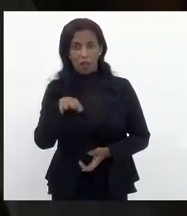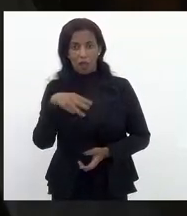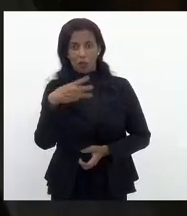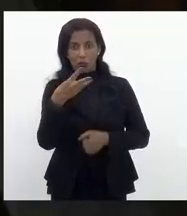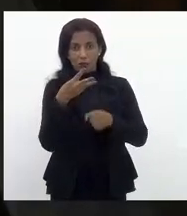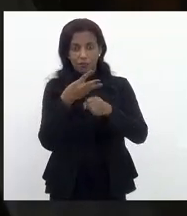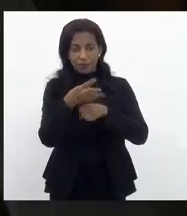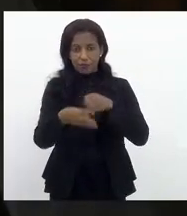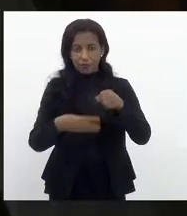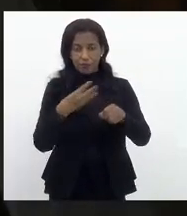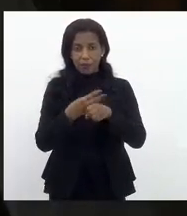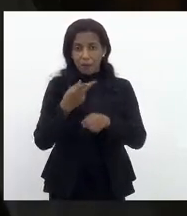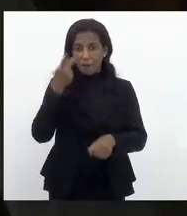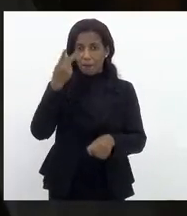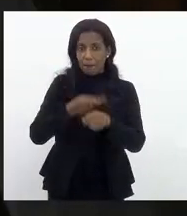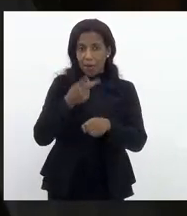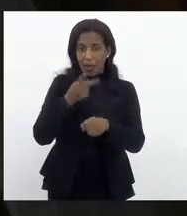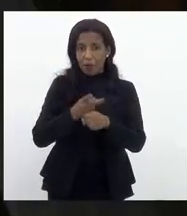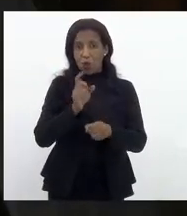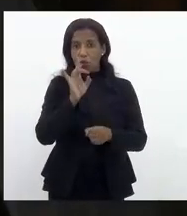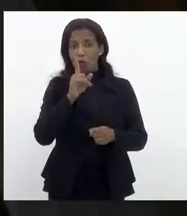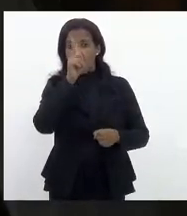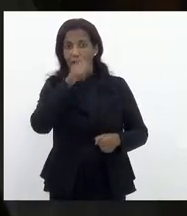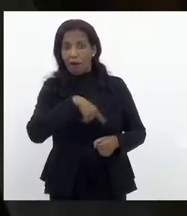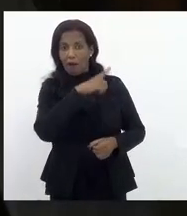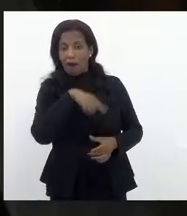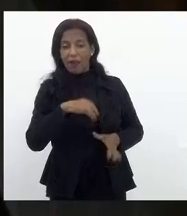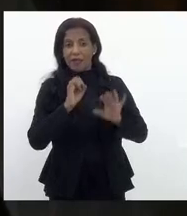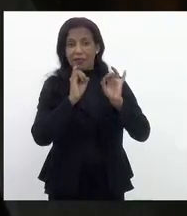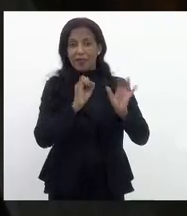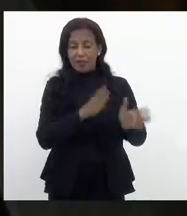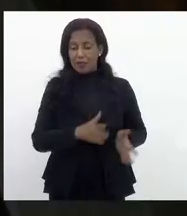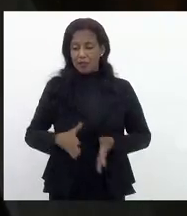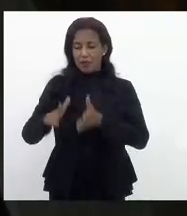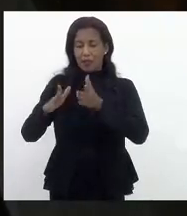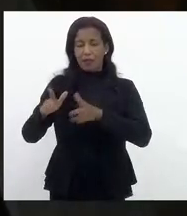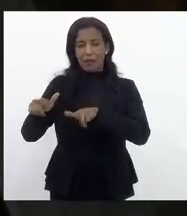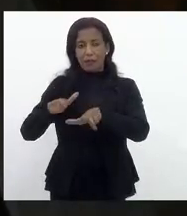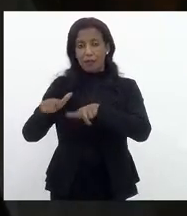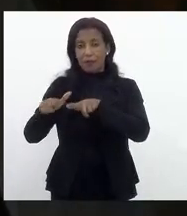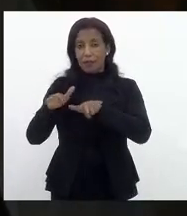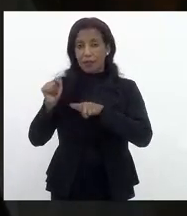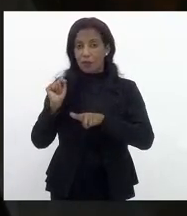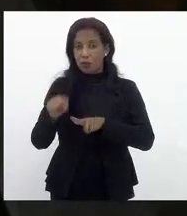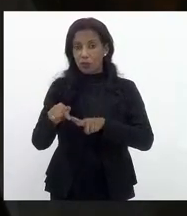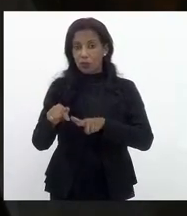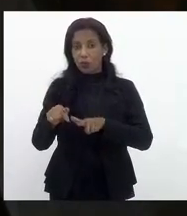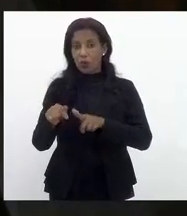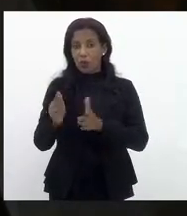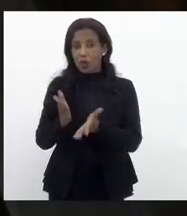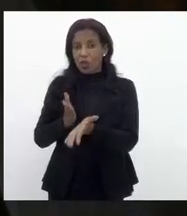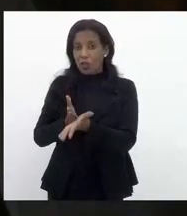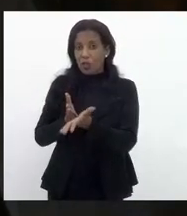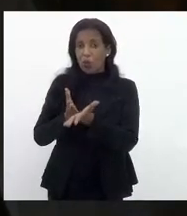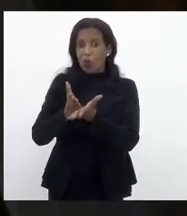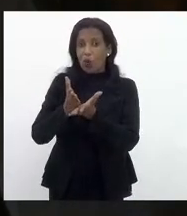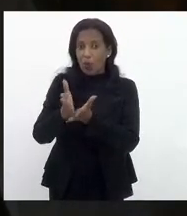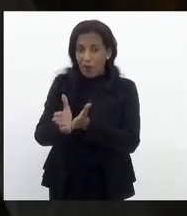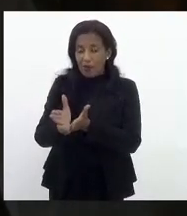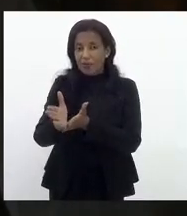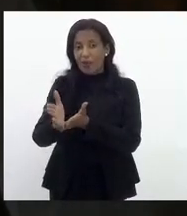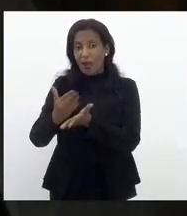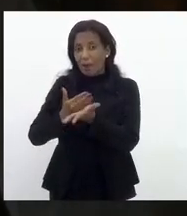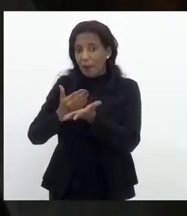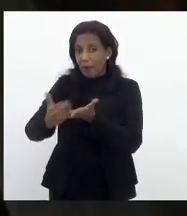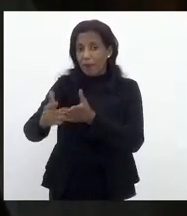somente pode ser extinto para os servidores que ingressarem no serviço